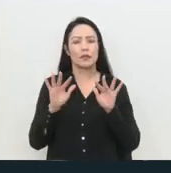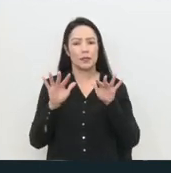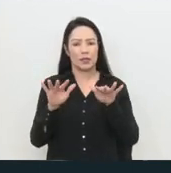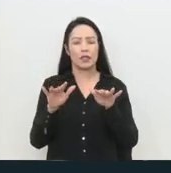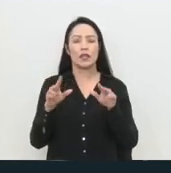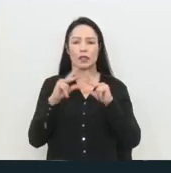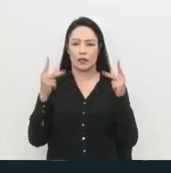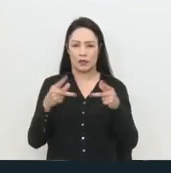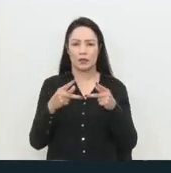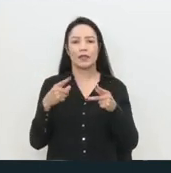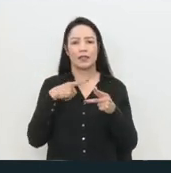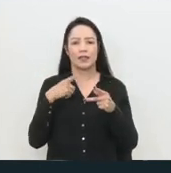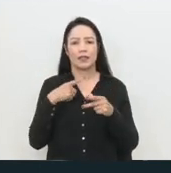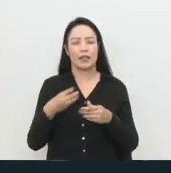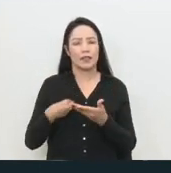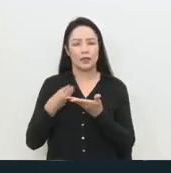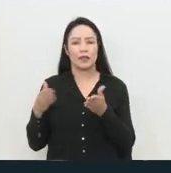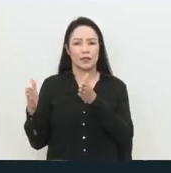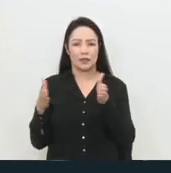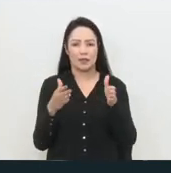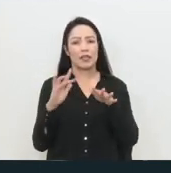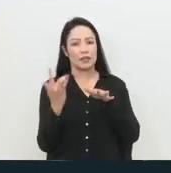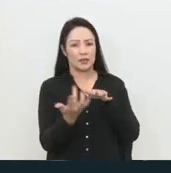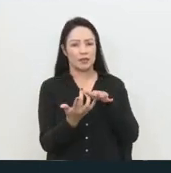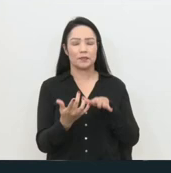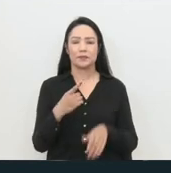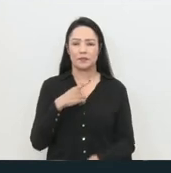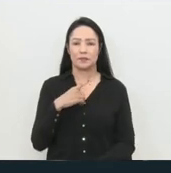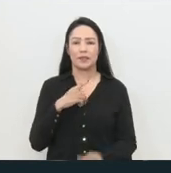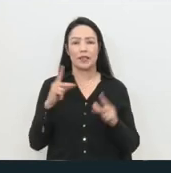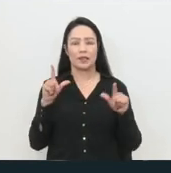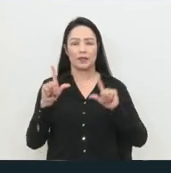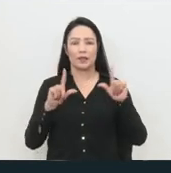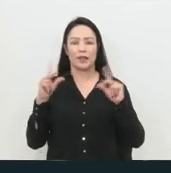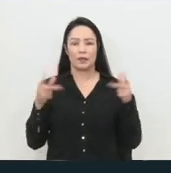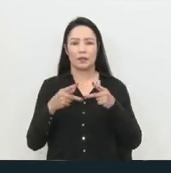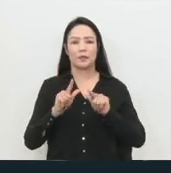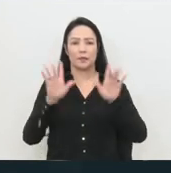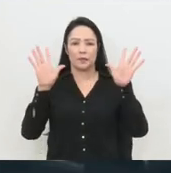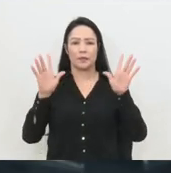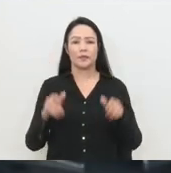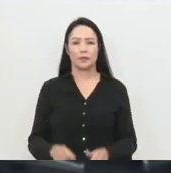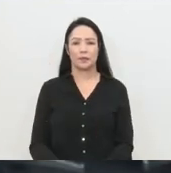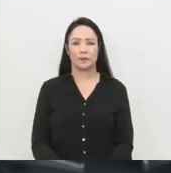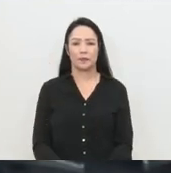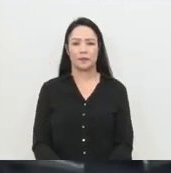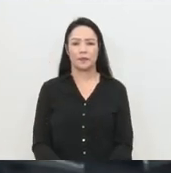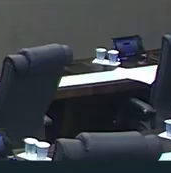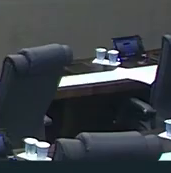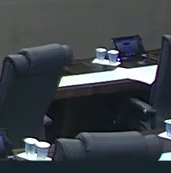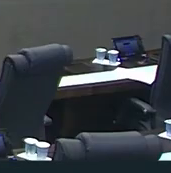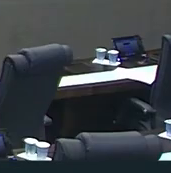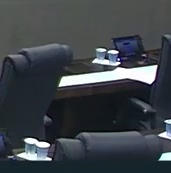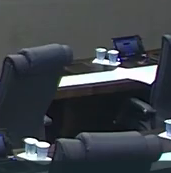sempre com transmissão ao vivo pelas redes sociais da câmara TV Câmara Guarulhos o canal da Cidadania